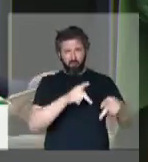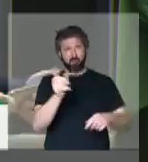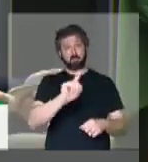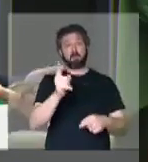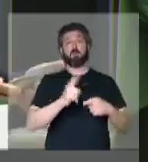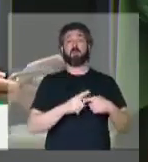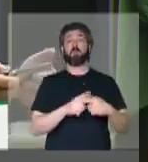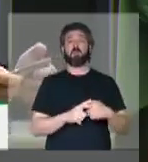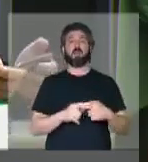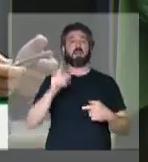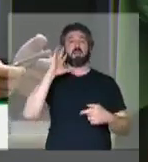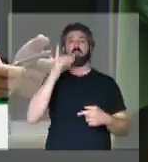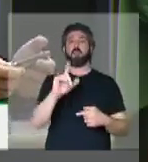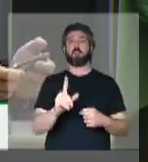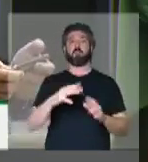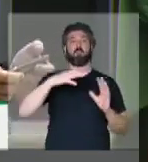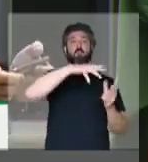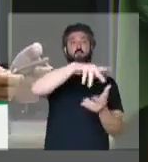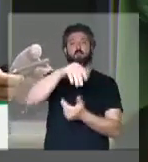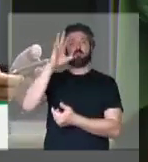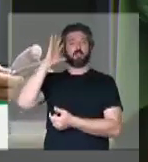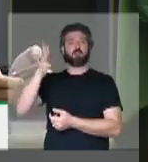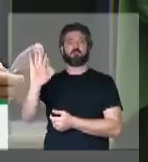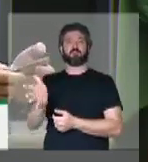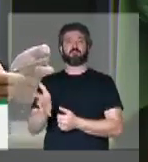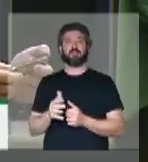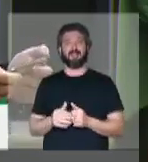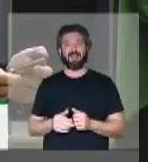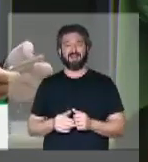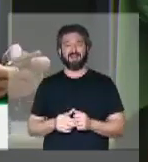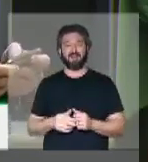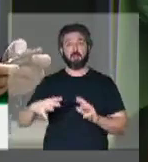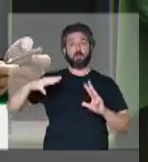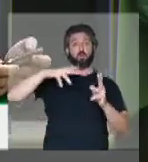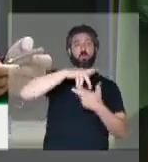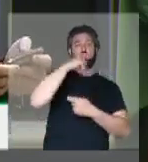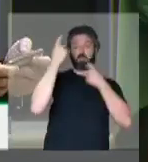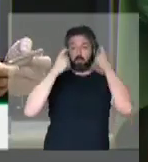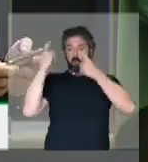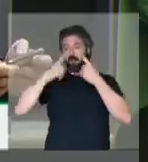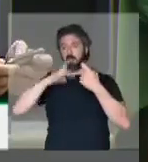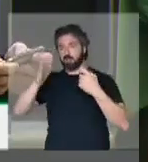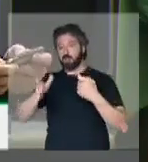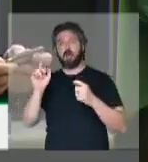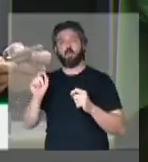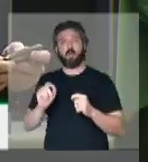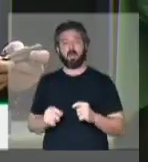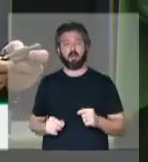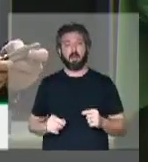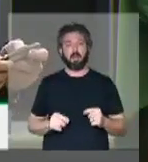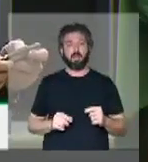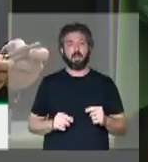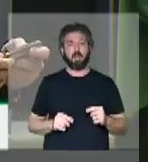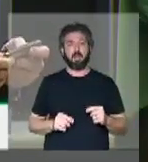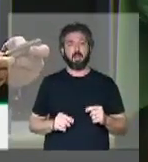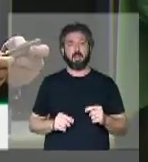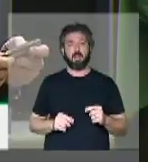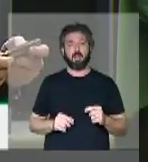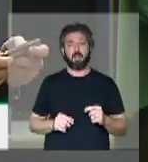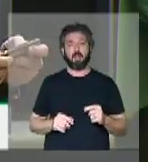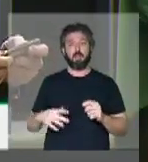ela deixa de enfrentar o que o mundo todo enfrenta, o que o mundo todo está preocupado, o que o mundo